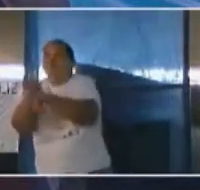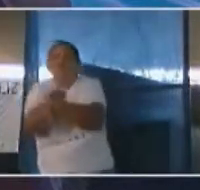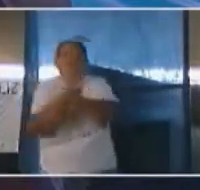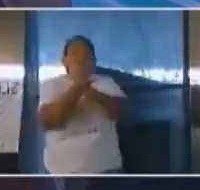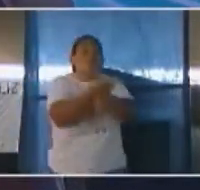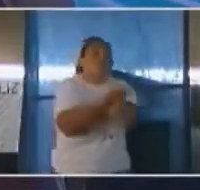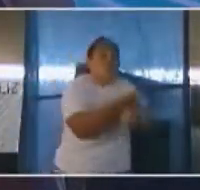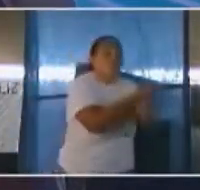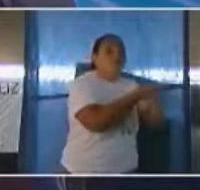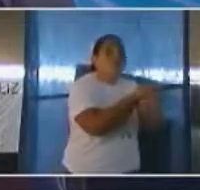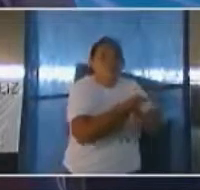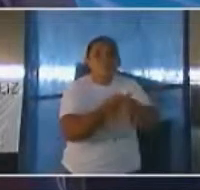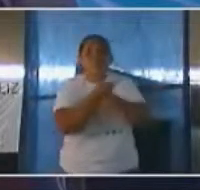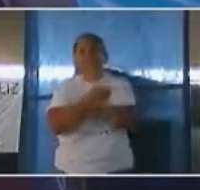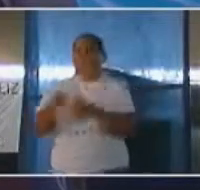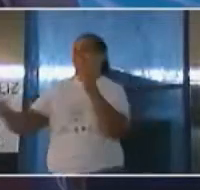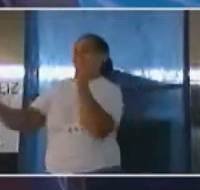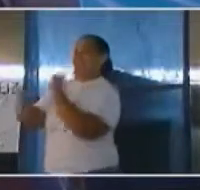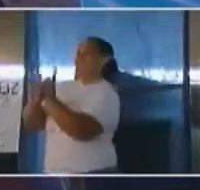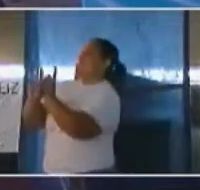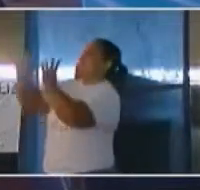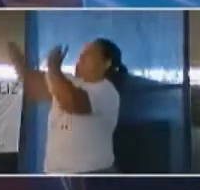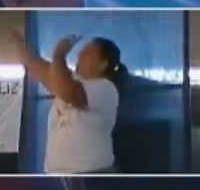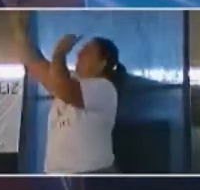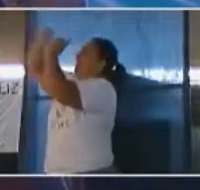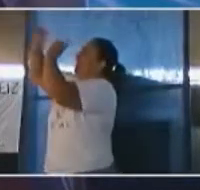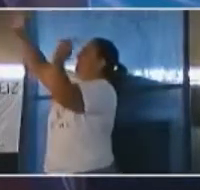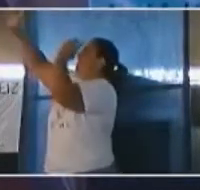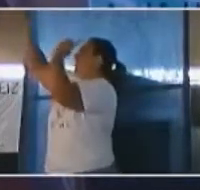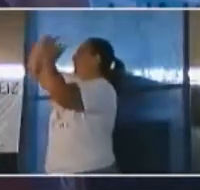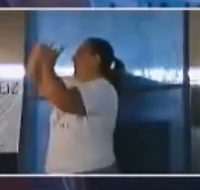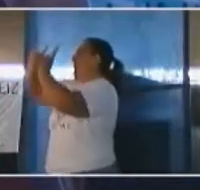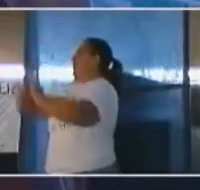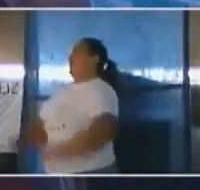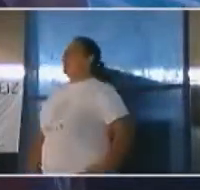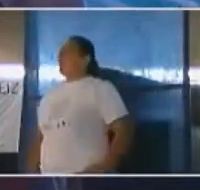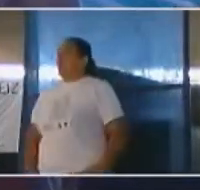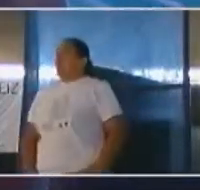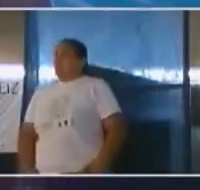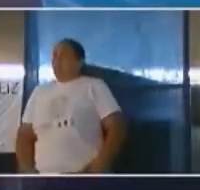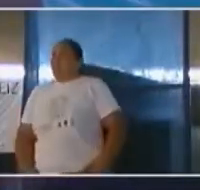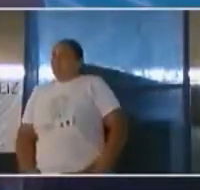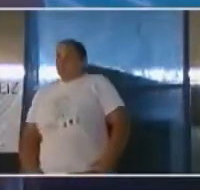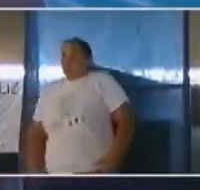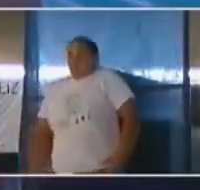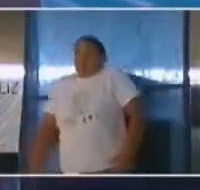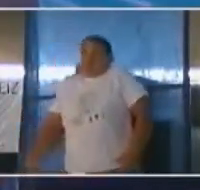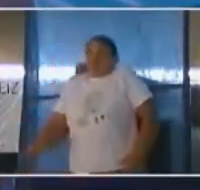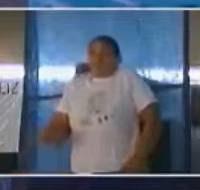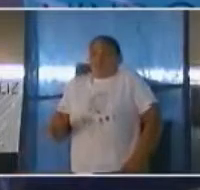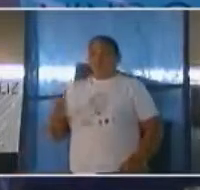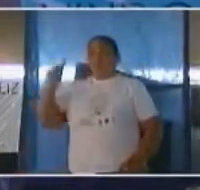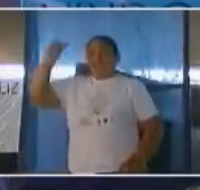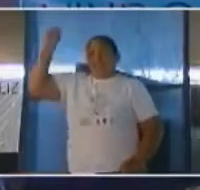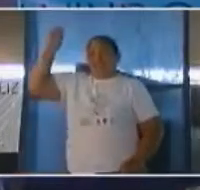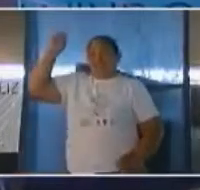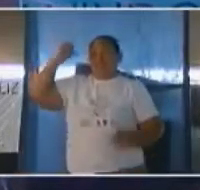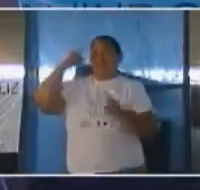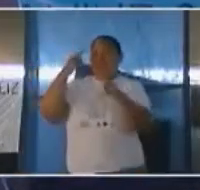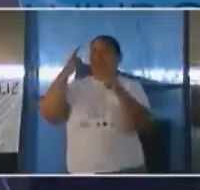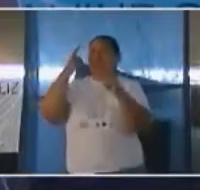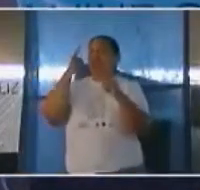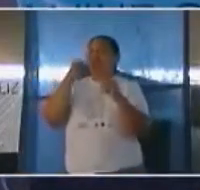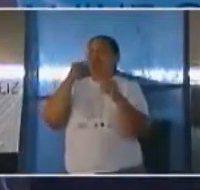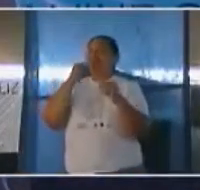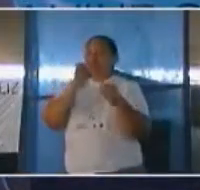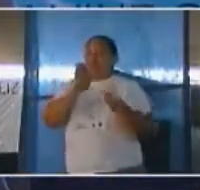de cada uma de nós. Porque, como alguém disse, nele vivemos, nos movemos e